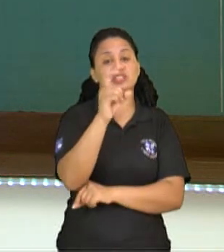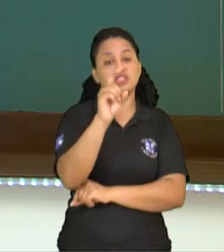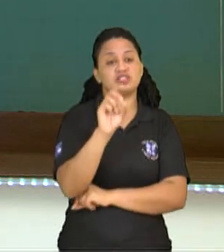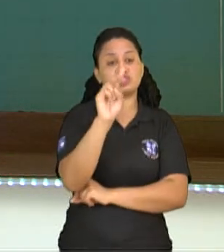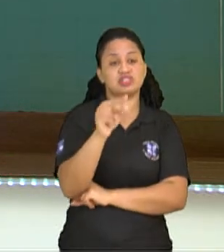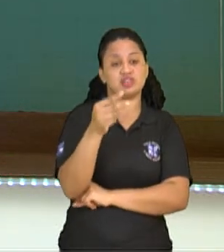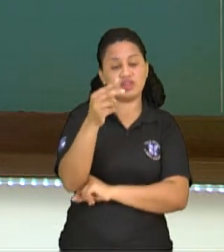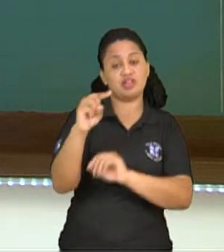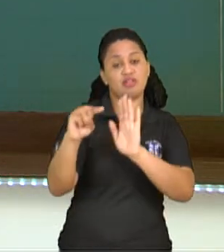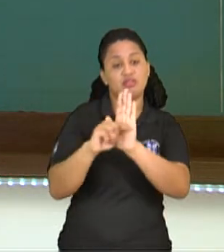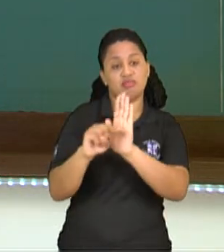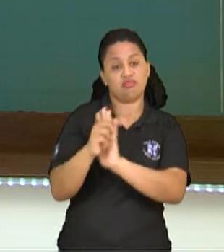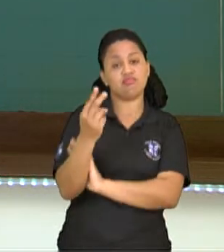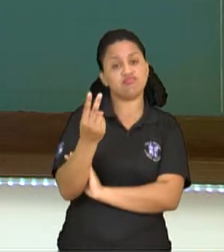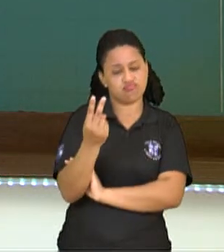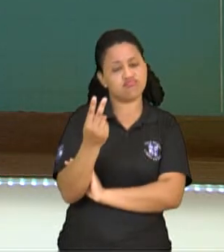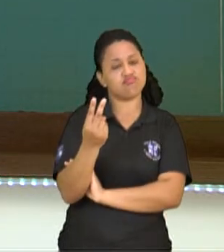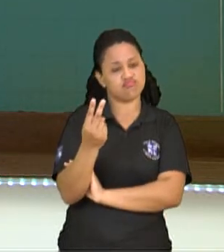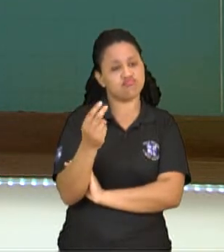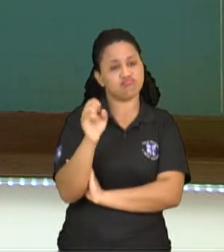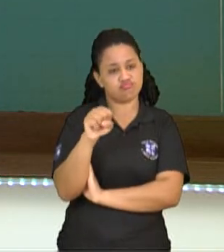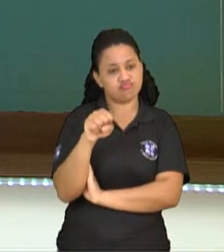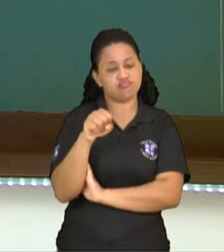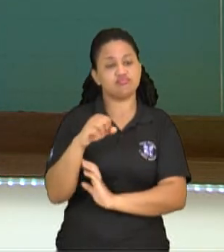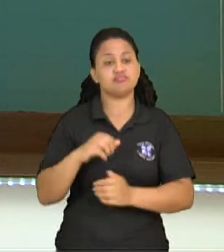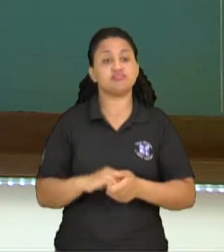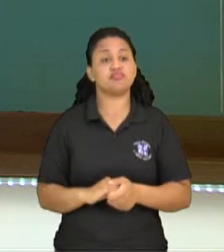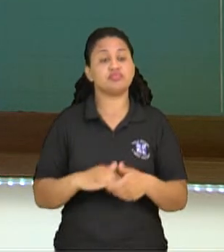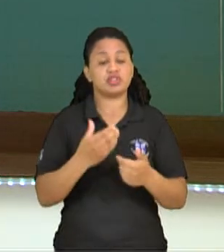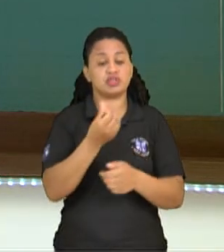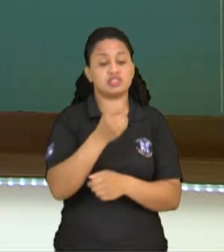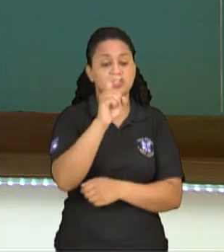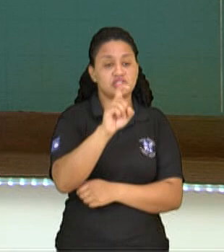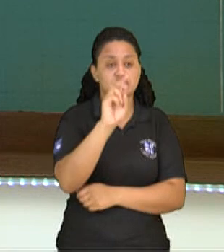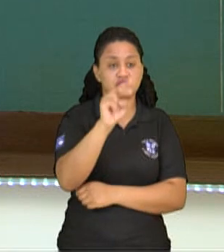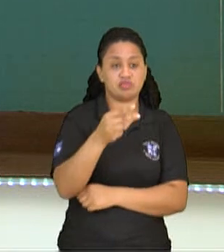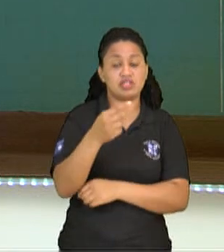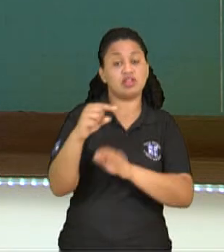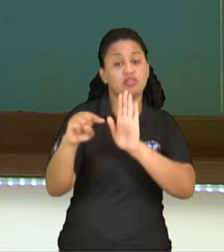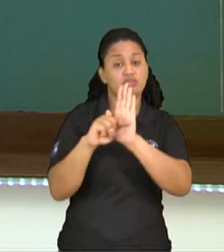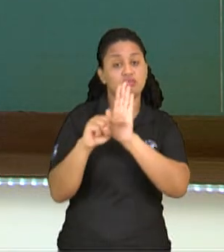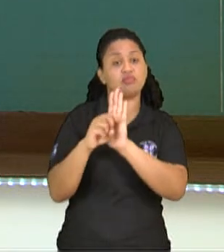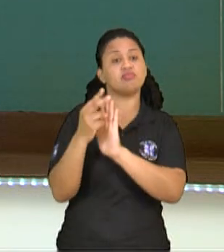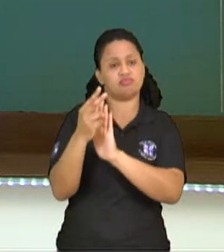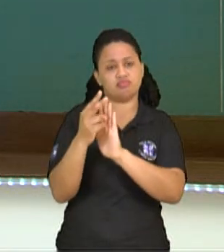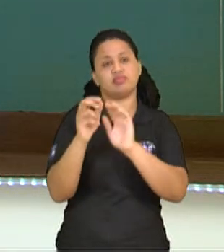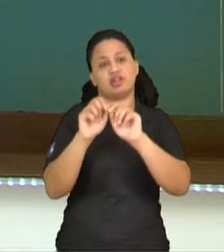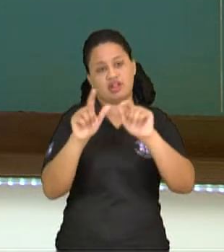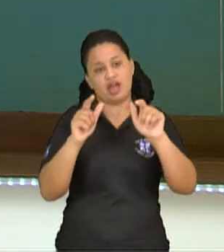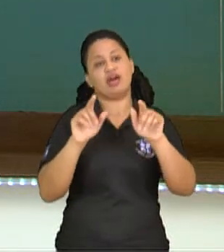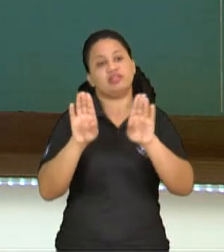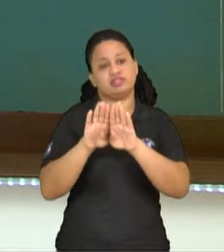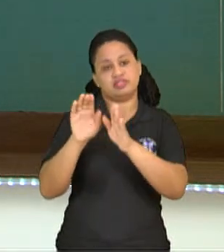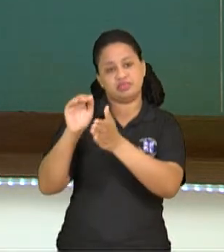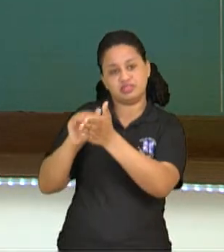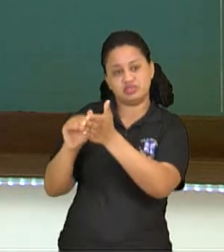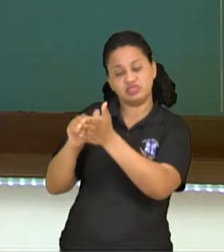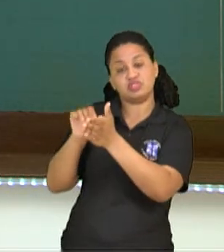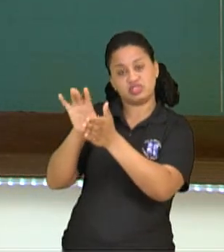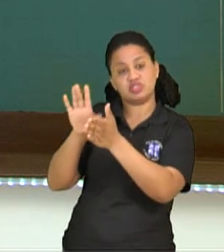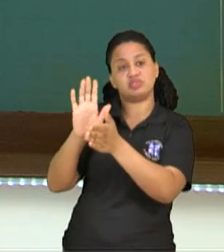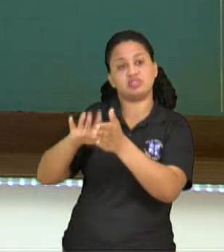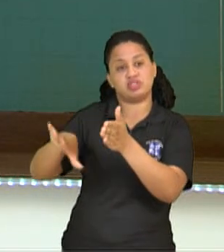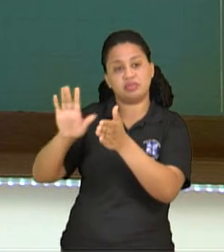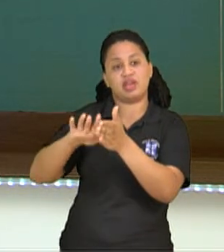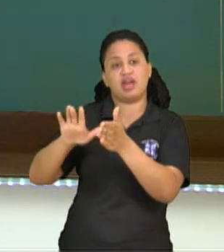ao quadrado menos 2. Isso mesmo, tá bom? Então, 6x ao quadrado menos 2, claro, descontando também aqui, né, o